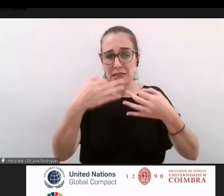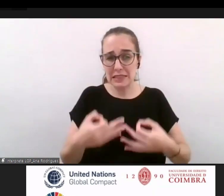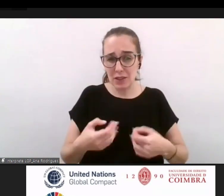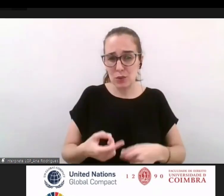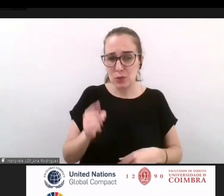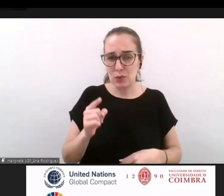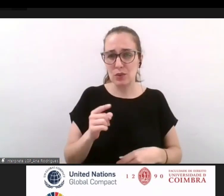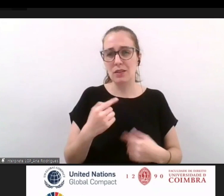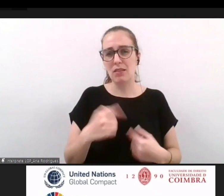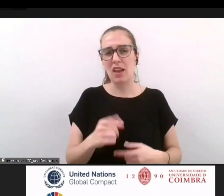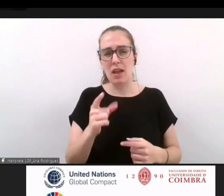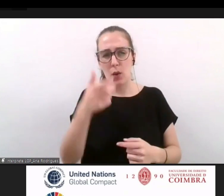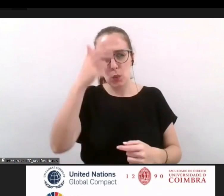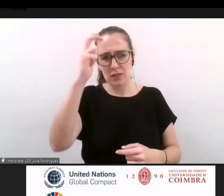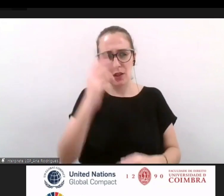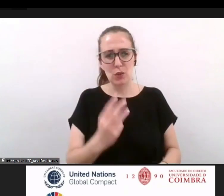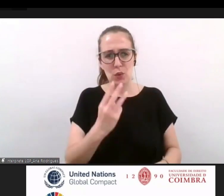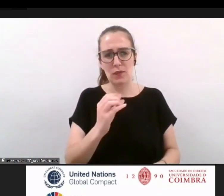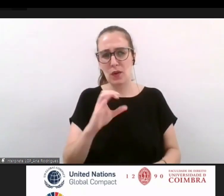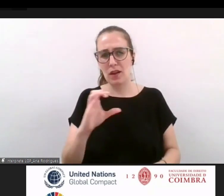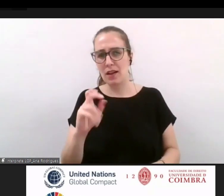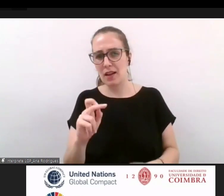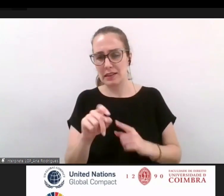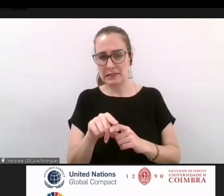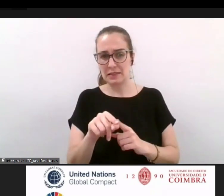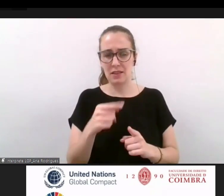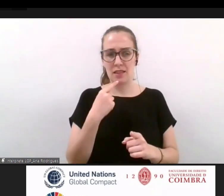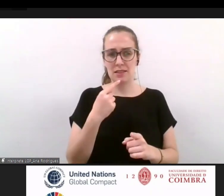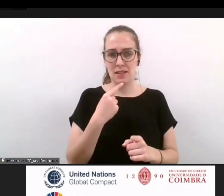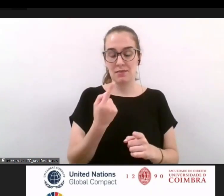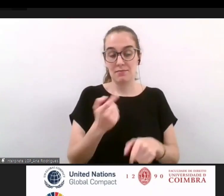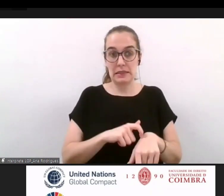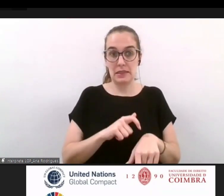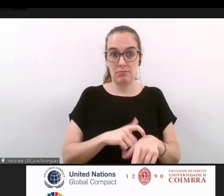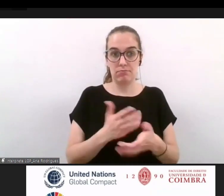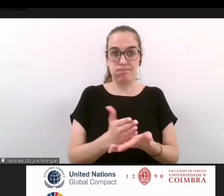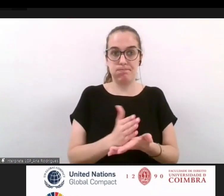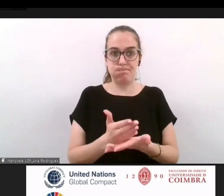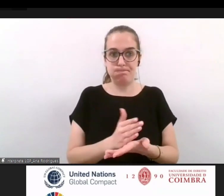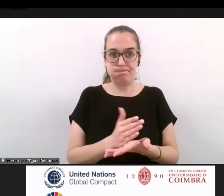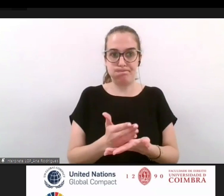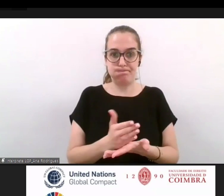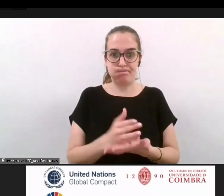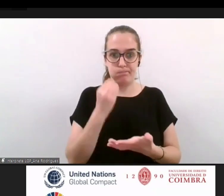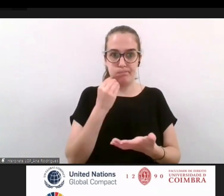conceito VUCA, que presumo que conheçam, não é? Que traduz este tempo que vivemos de incerteza,